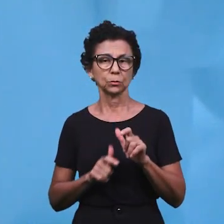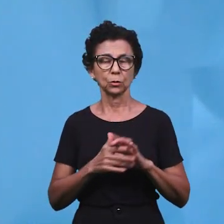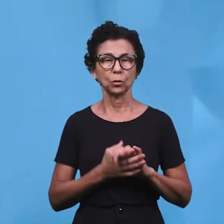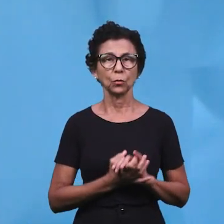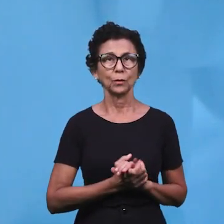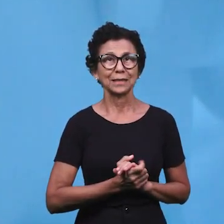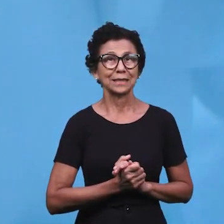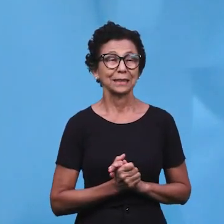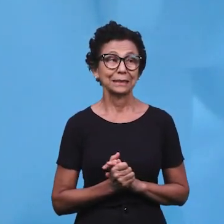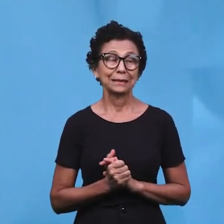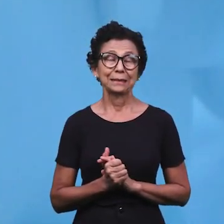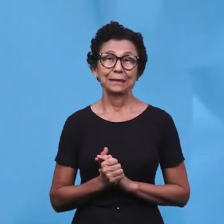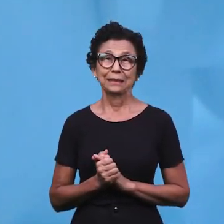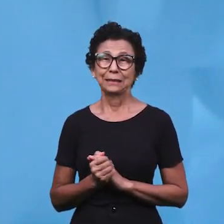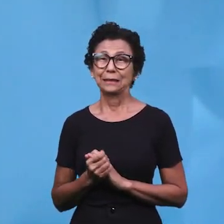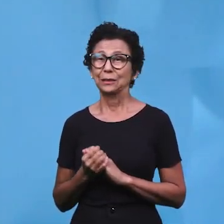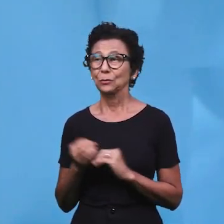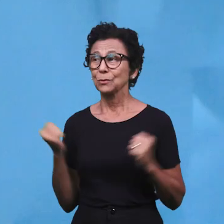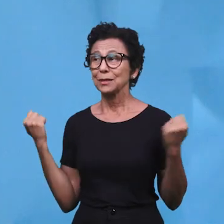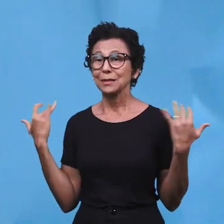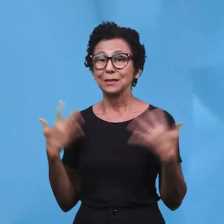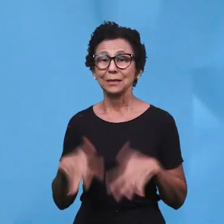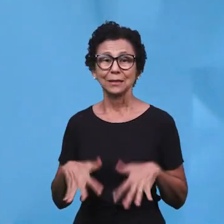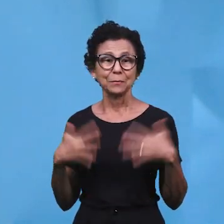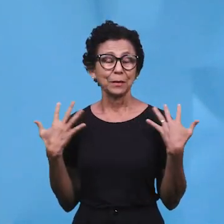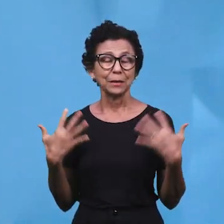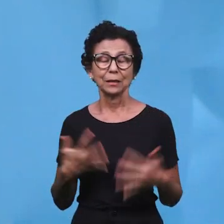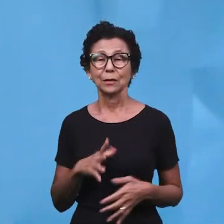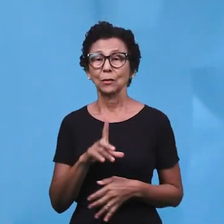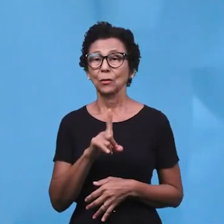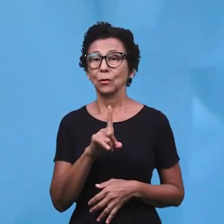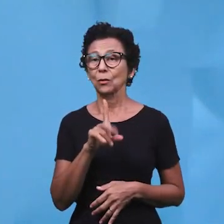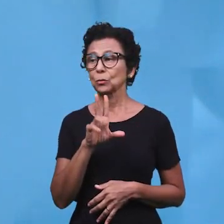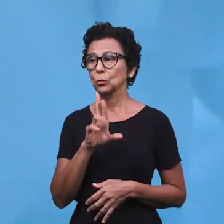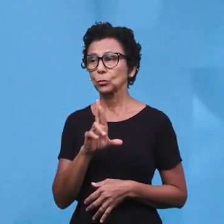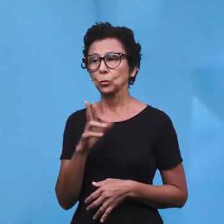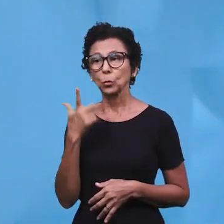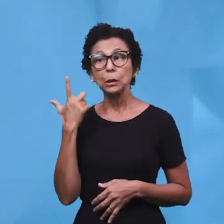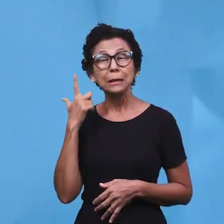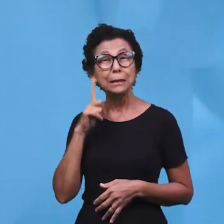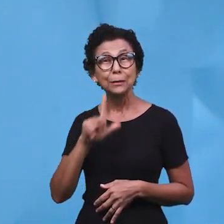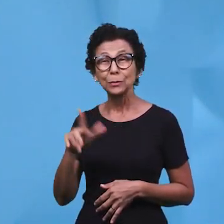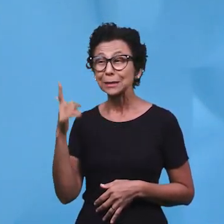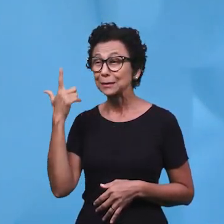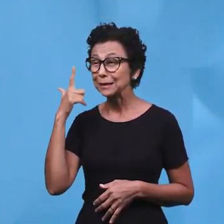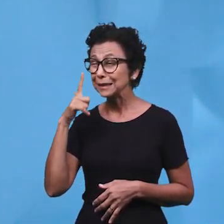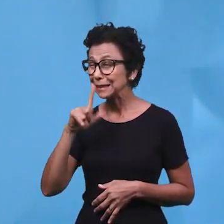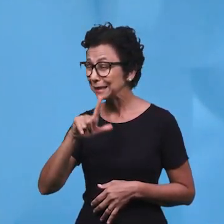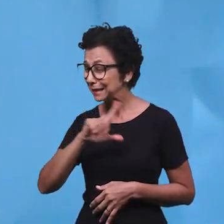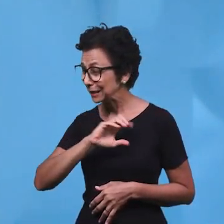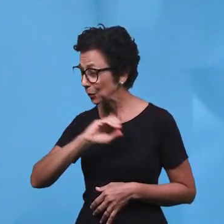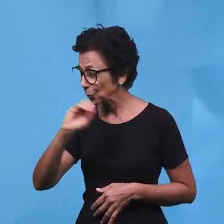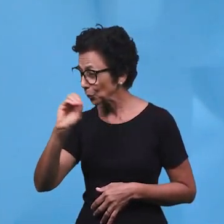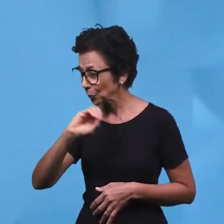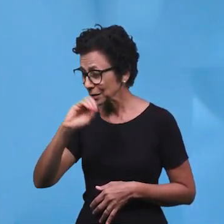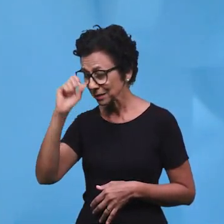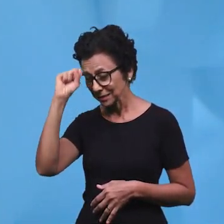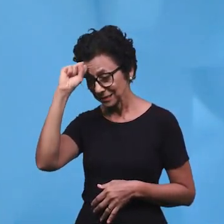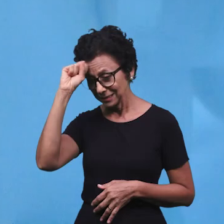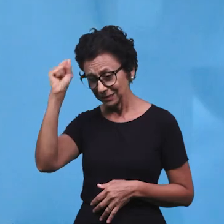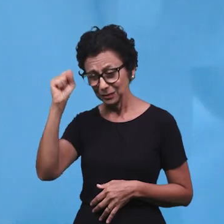em situações já muito desesperadoras. Doutor, não consigo de jeito nenhum, está me